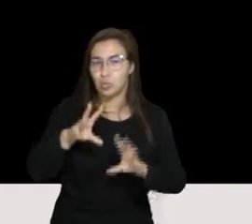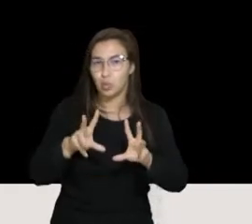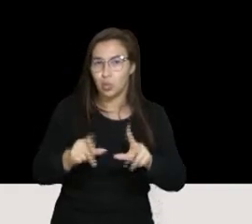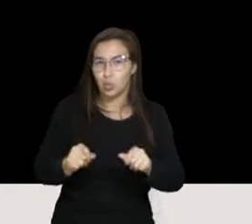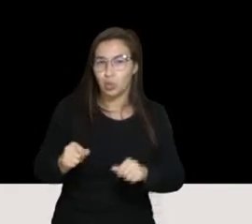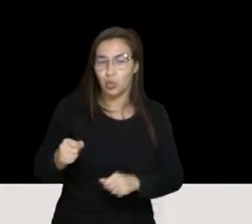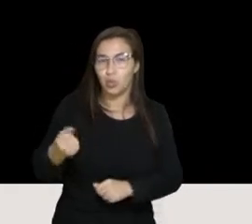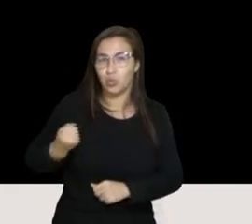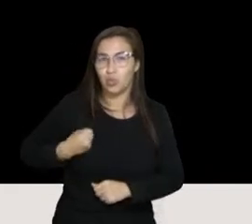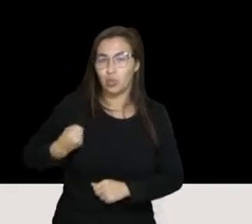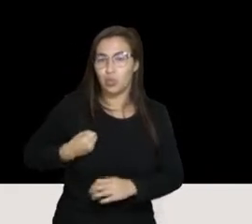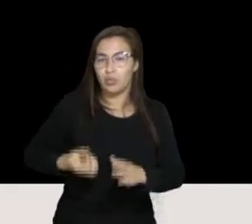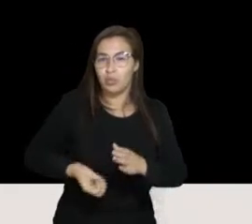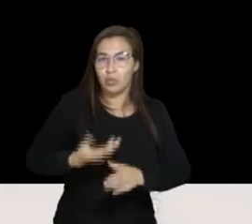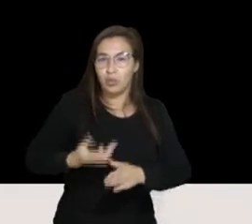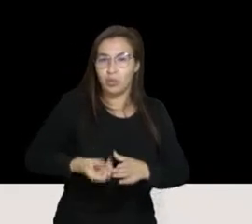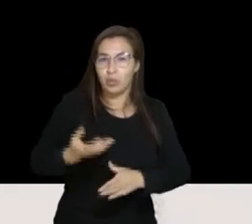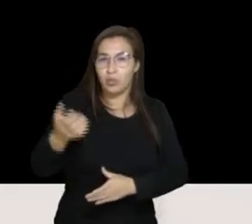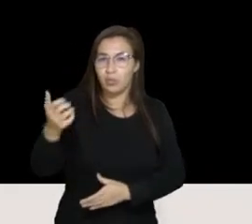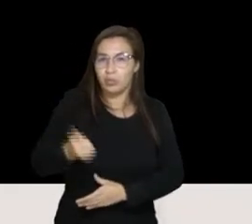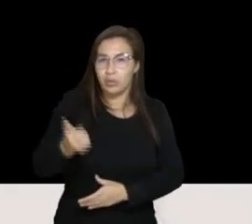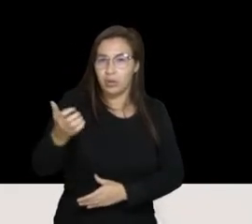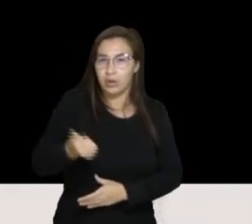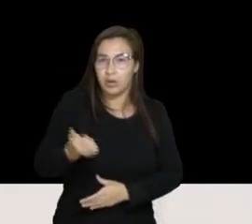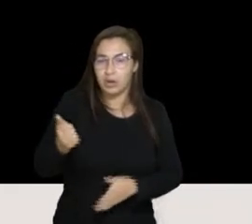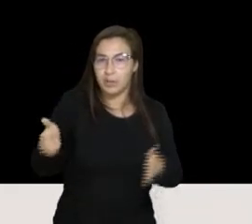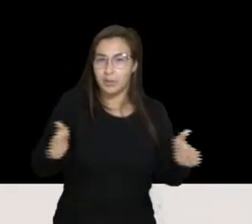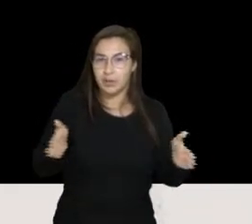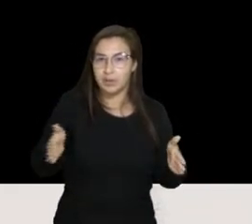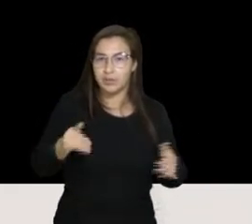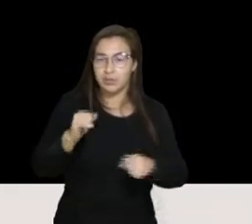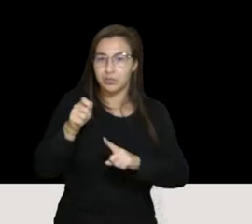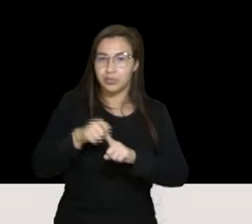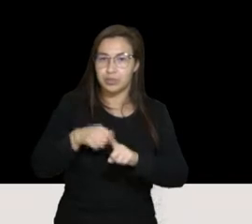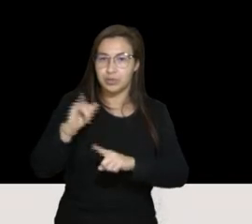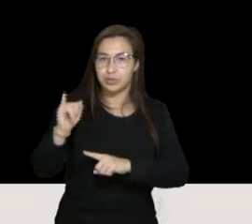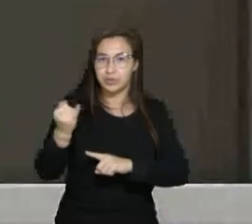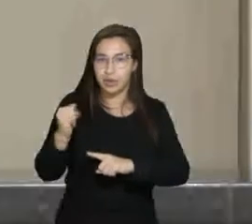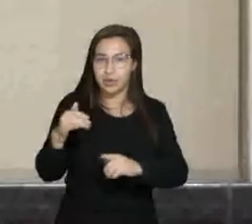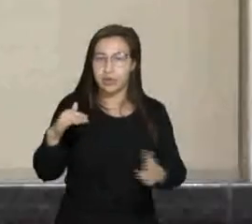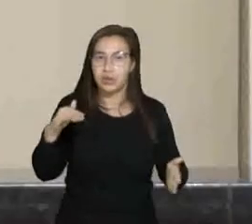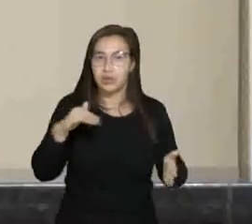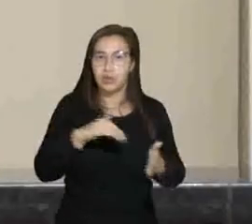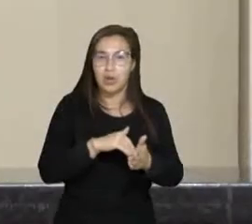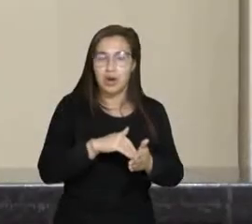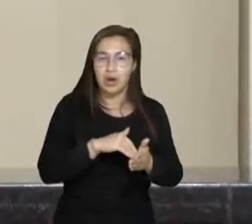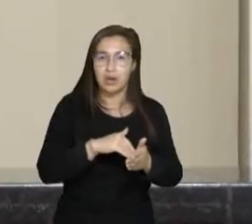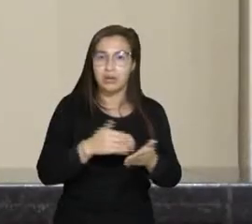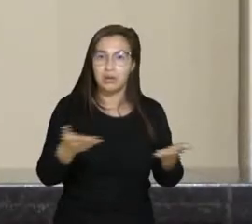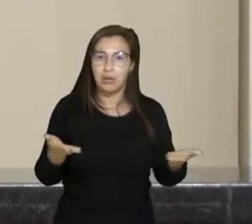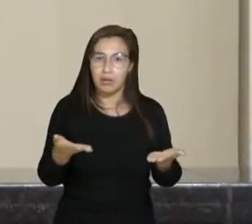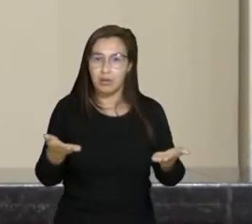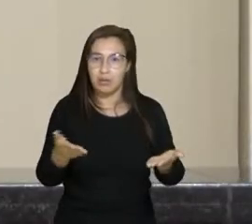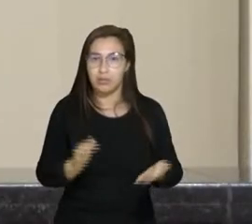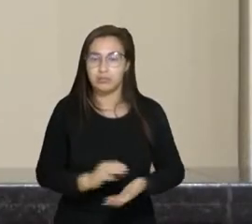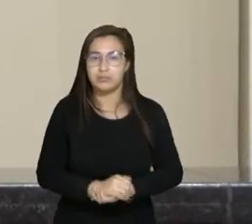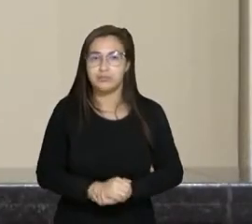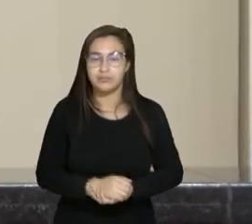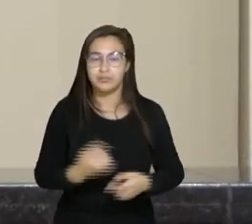o número de produtores de leite de Janeiro 2020 até o mês atual em